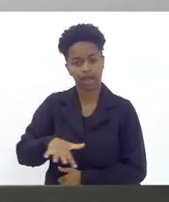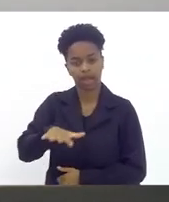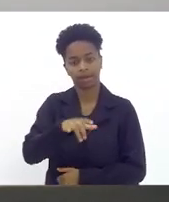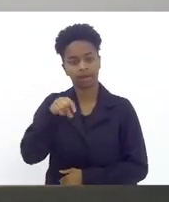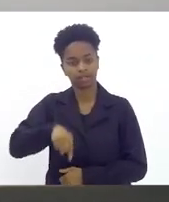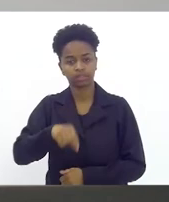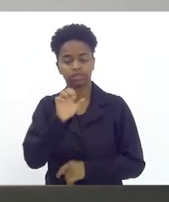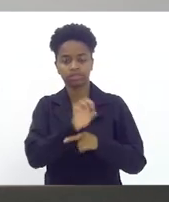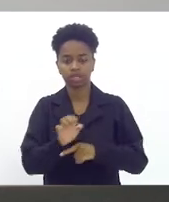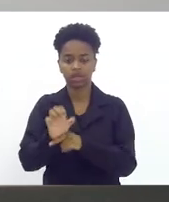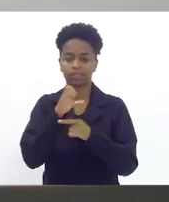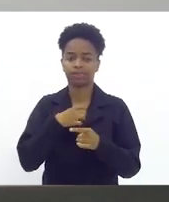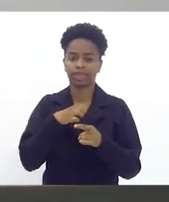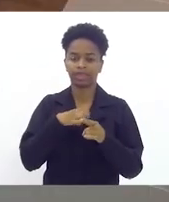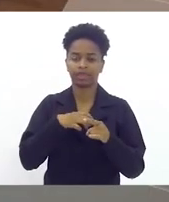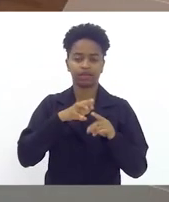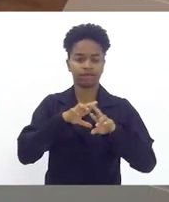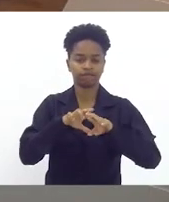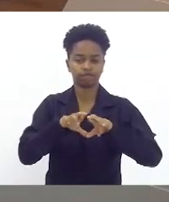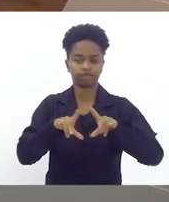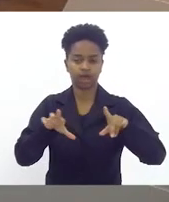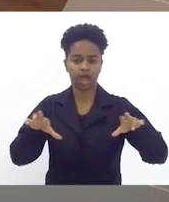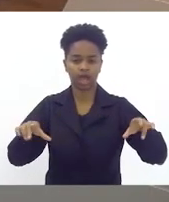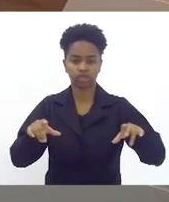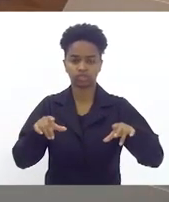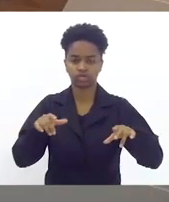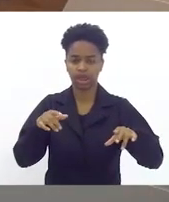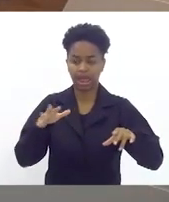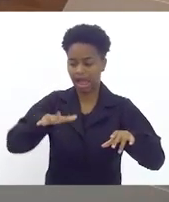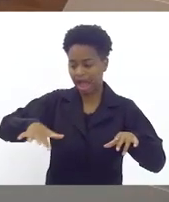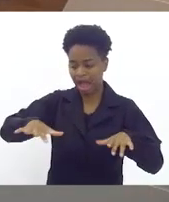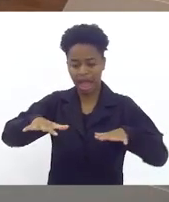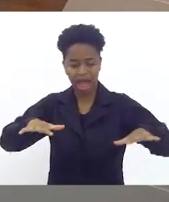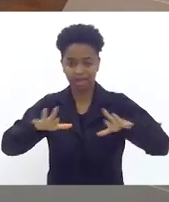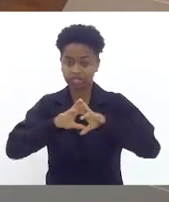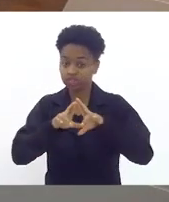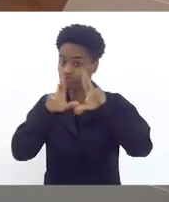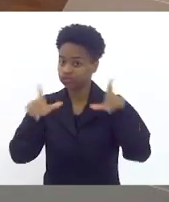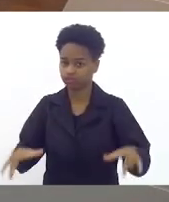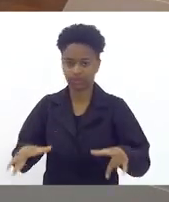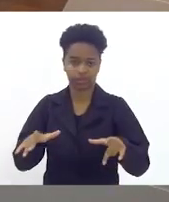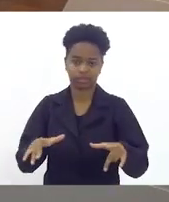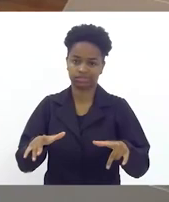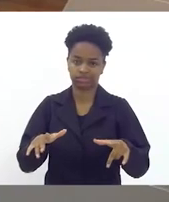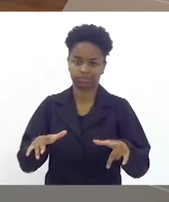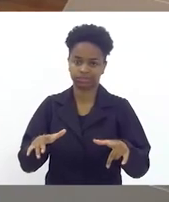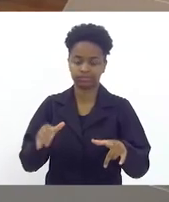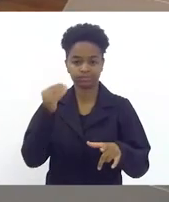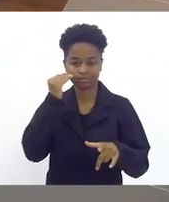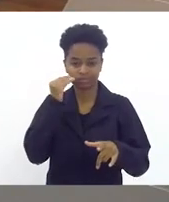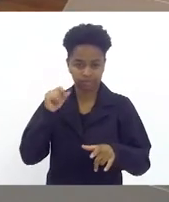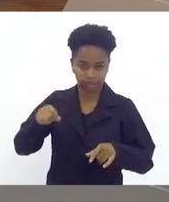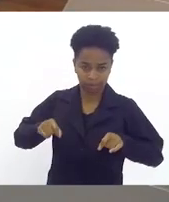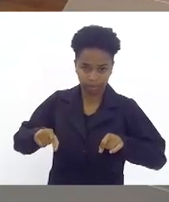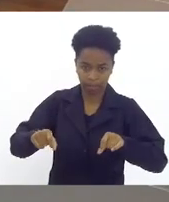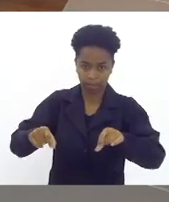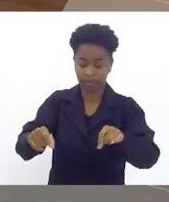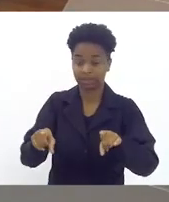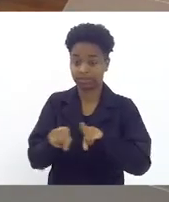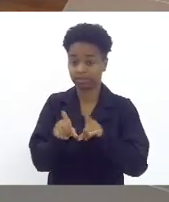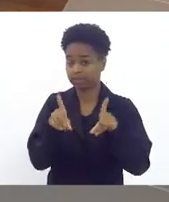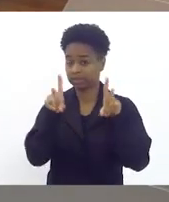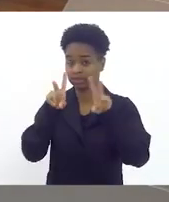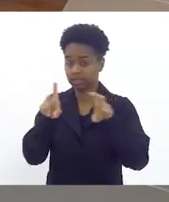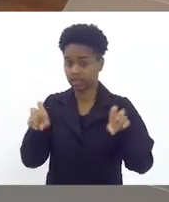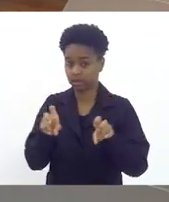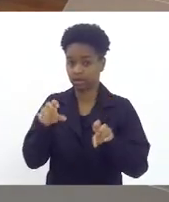de diferentes perfis de área para restauração e também uma questão fundiária do nosso estado que